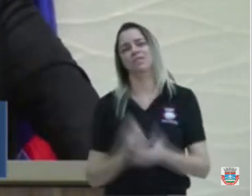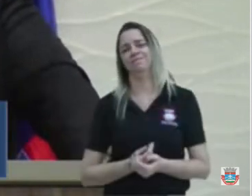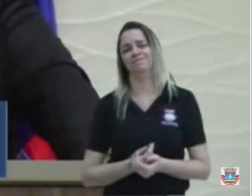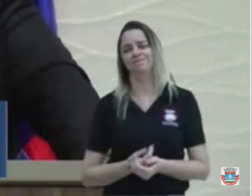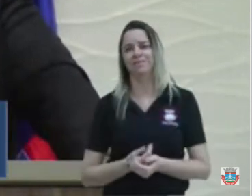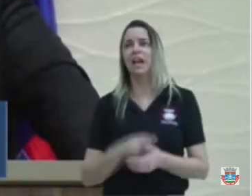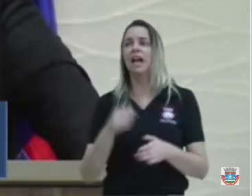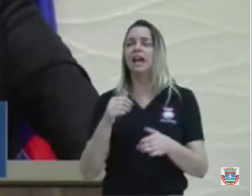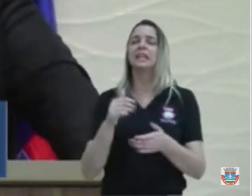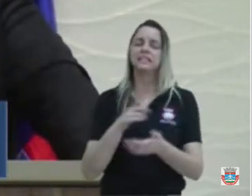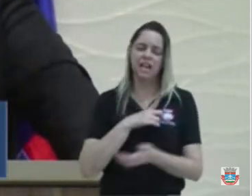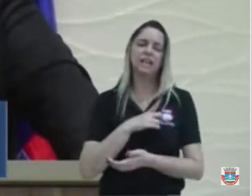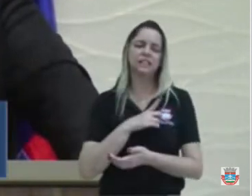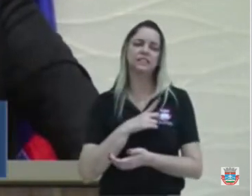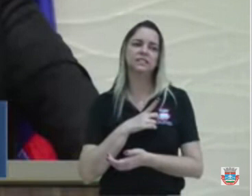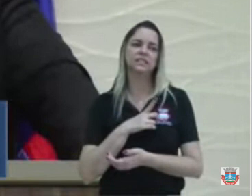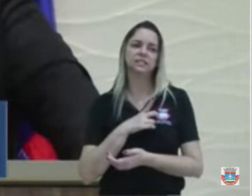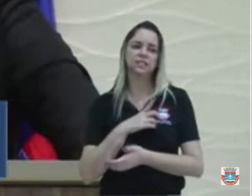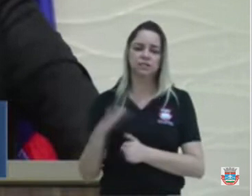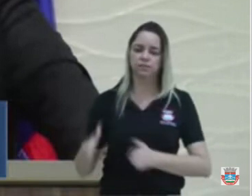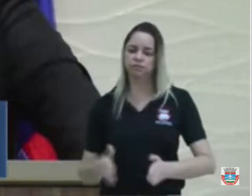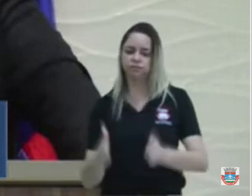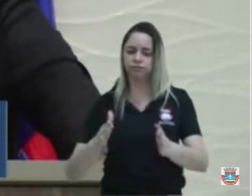ano. E dificulta